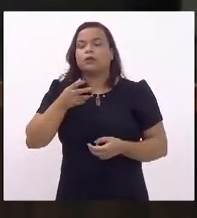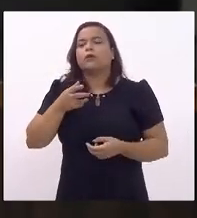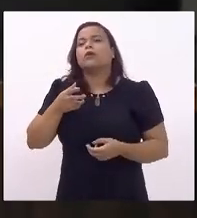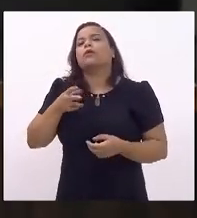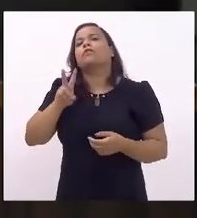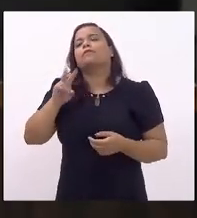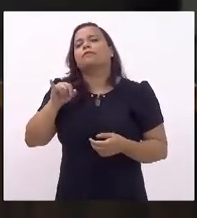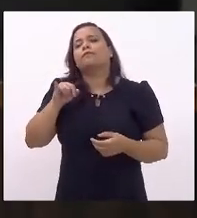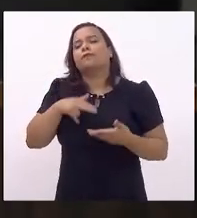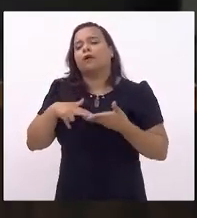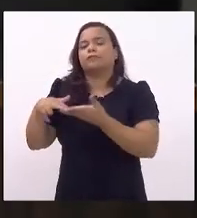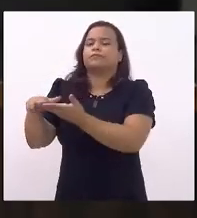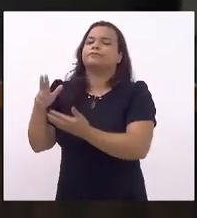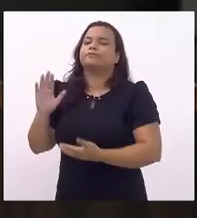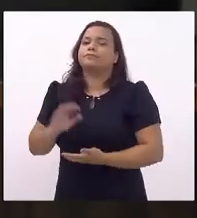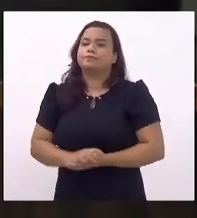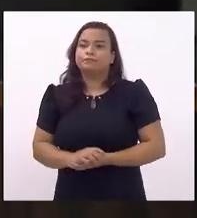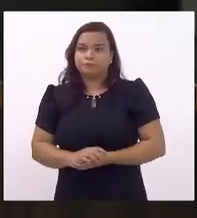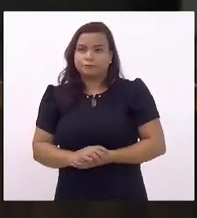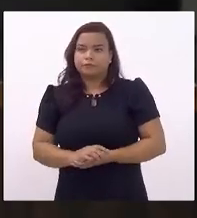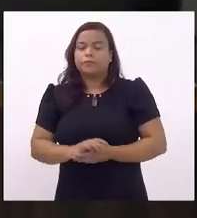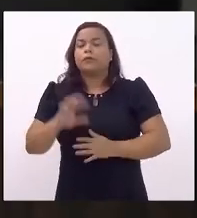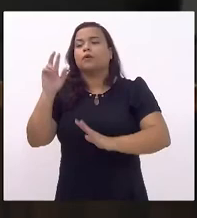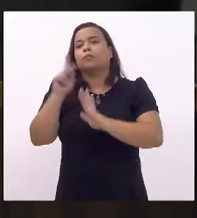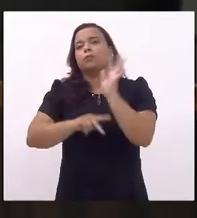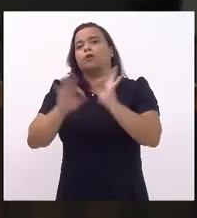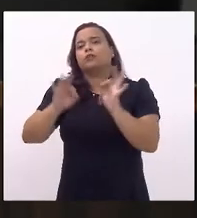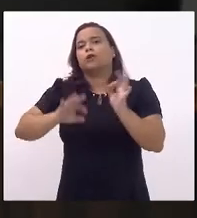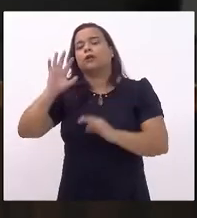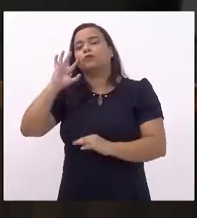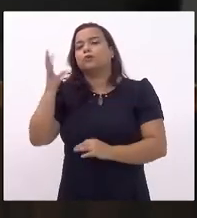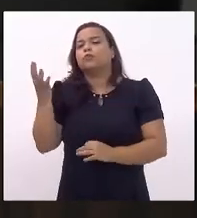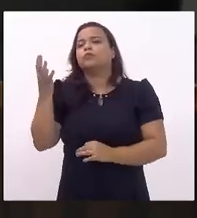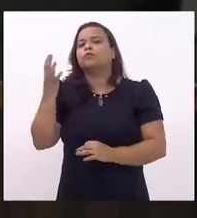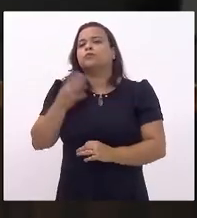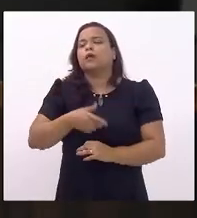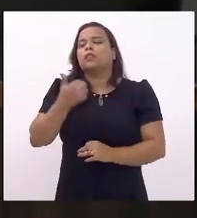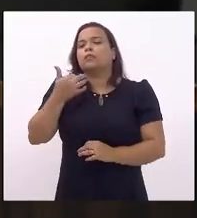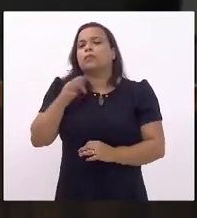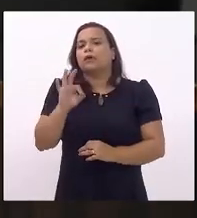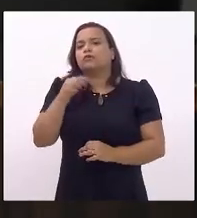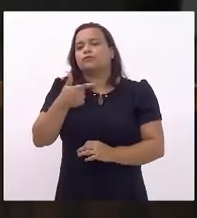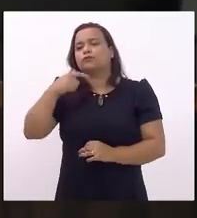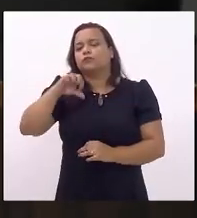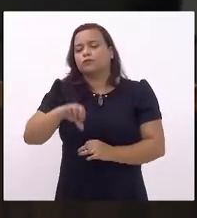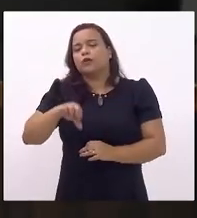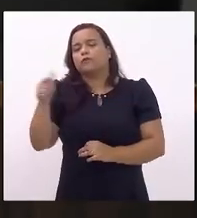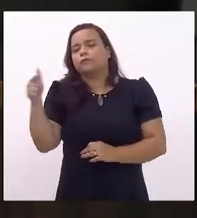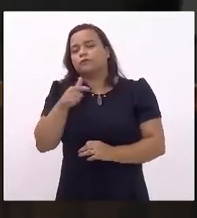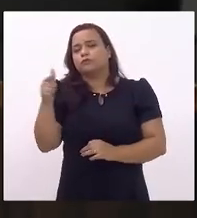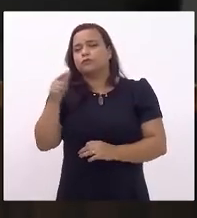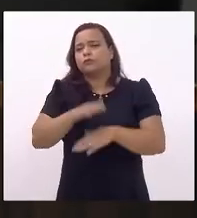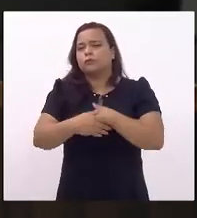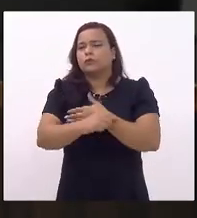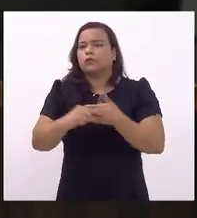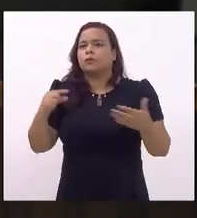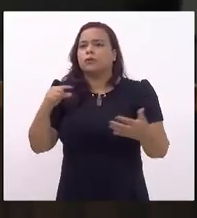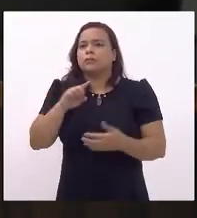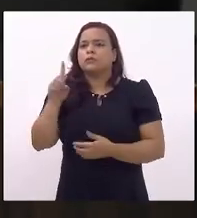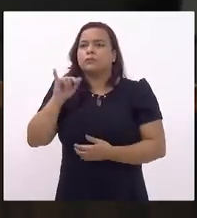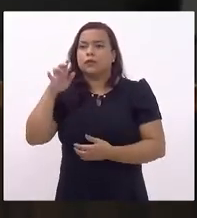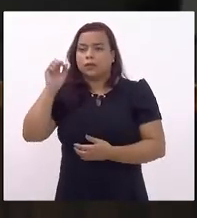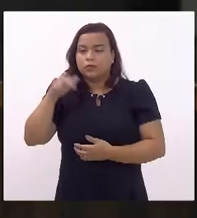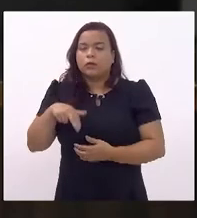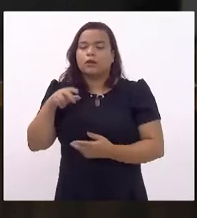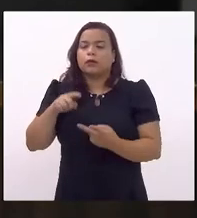Vai à promulgação. Projeto de resolução número 1029, de 22, de autoria dos deputados, Zeidan, André Siciliano e